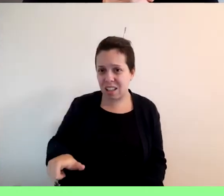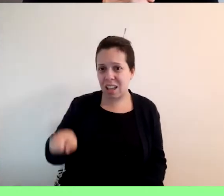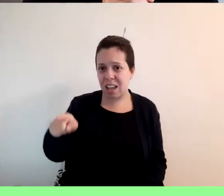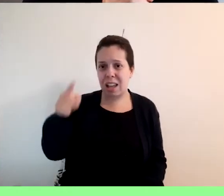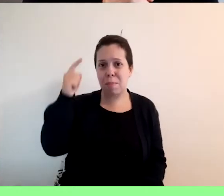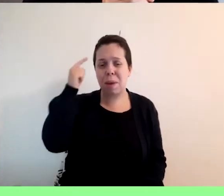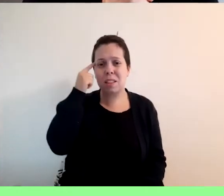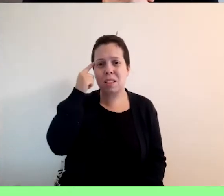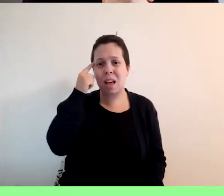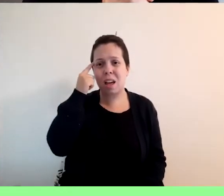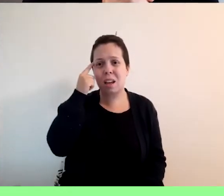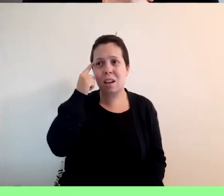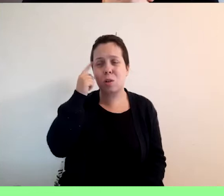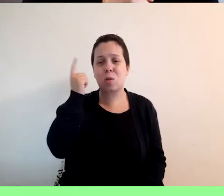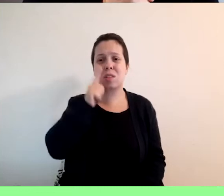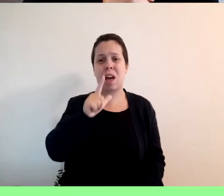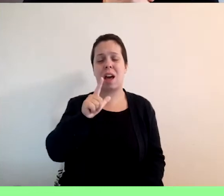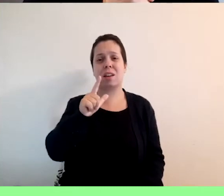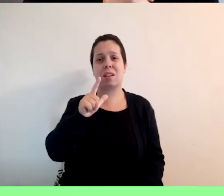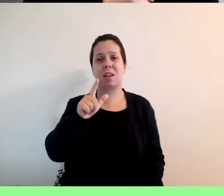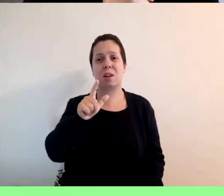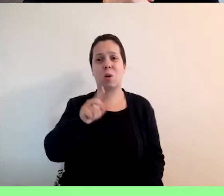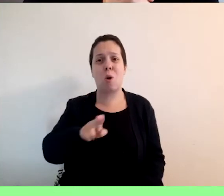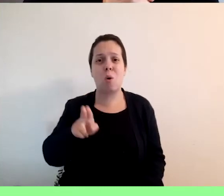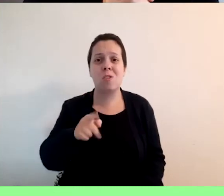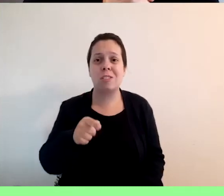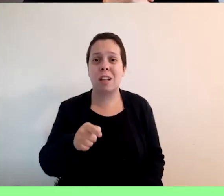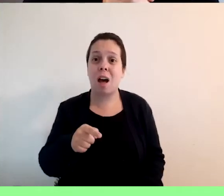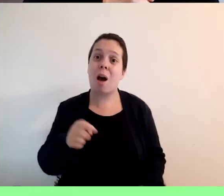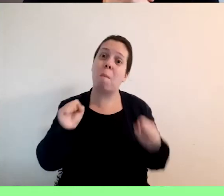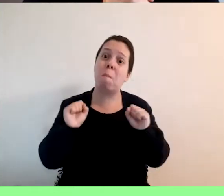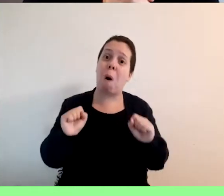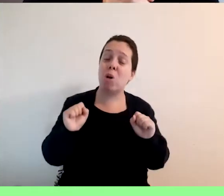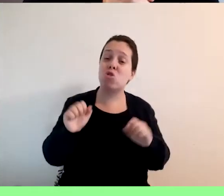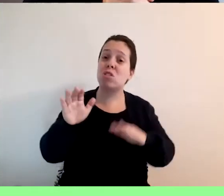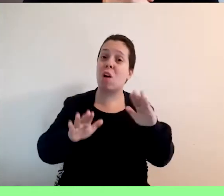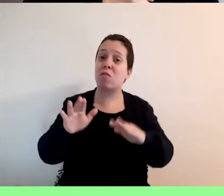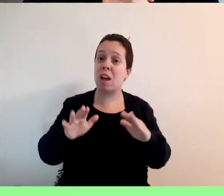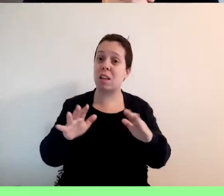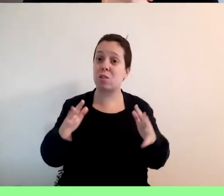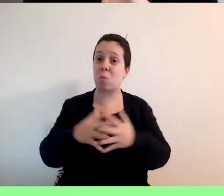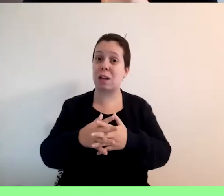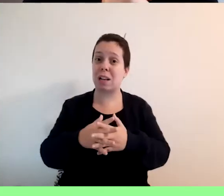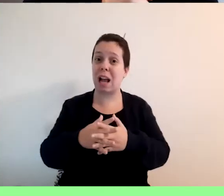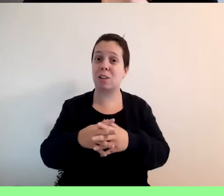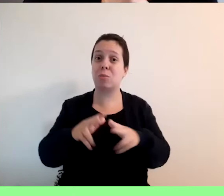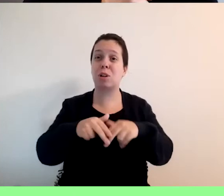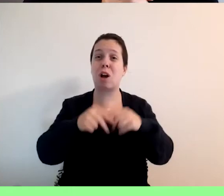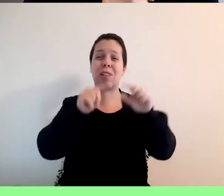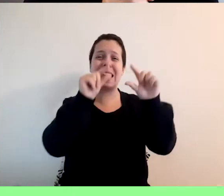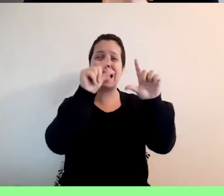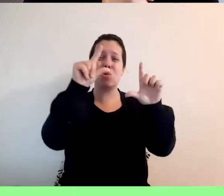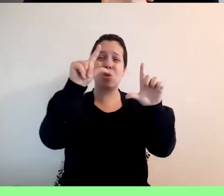ferramenta? Pode ser um pouco complicado em relação ao tamanho dos ícones. São bem